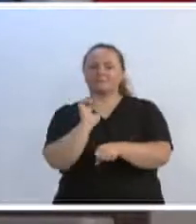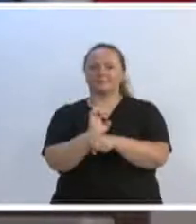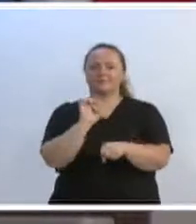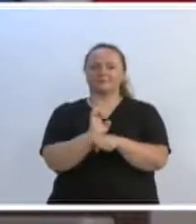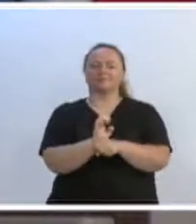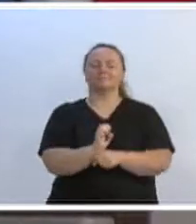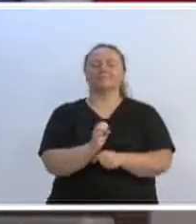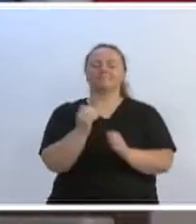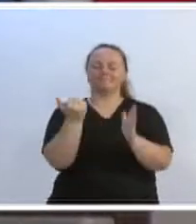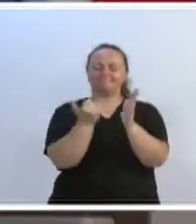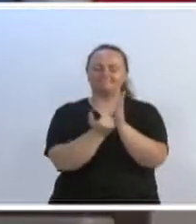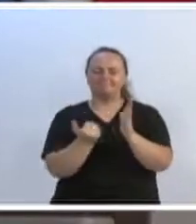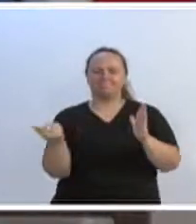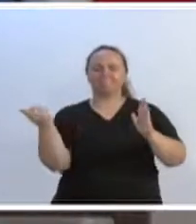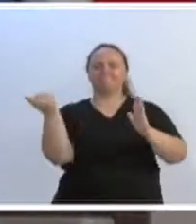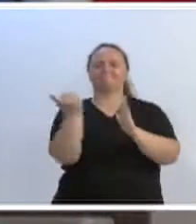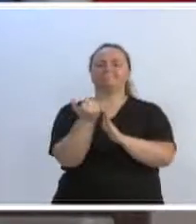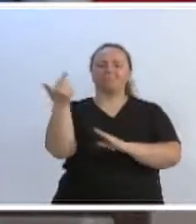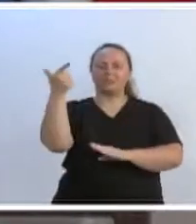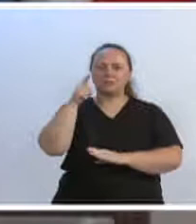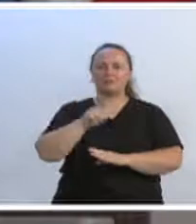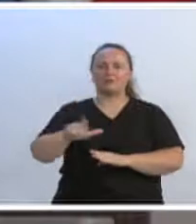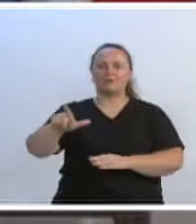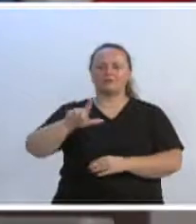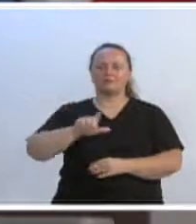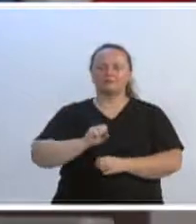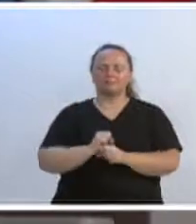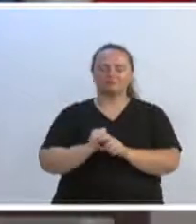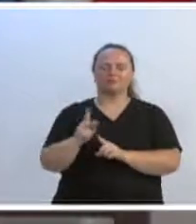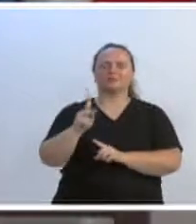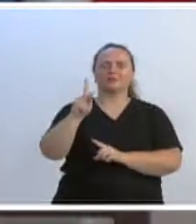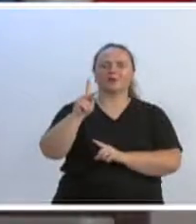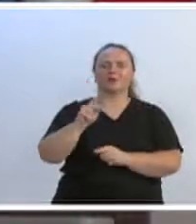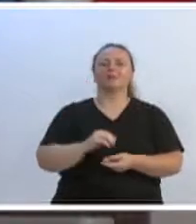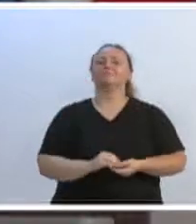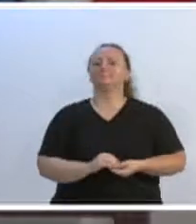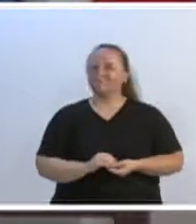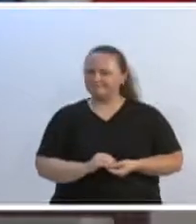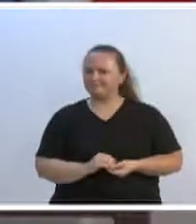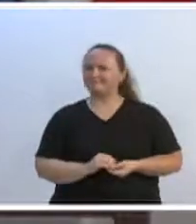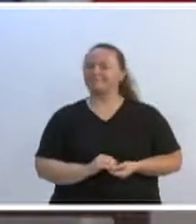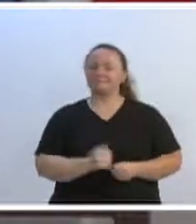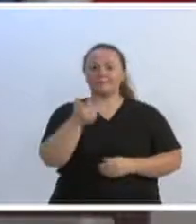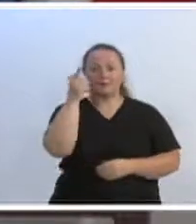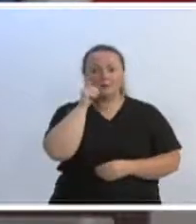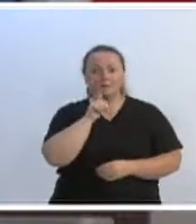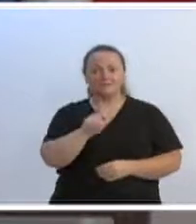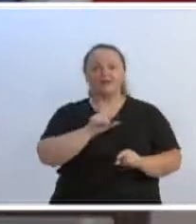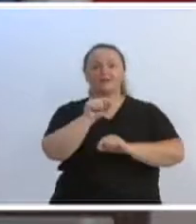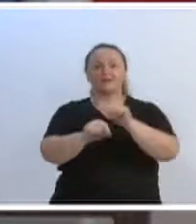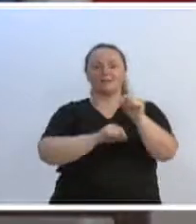Prefeitura, nos tem permitido publicar com regularidade Blumenau em cadernos.